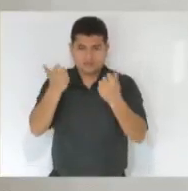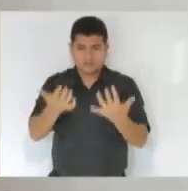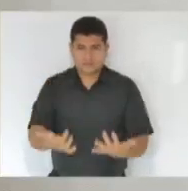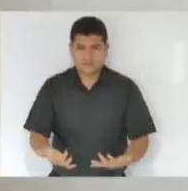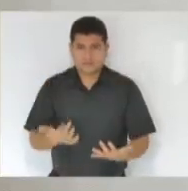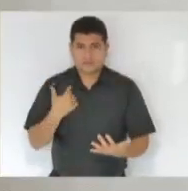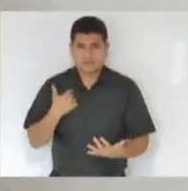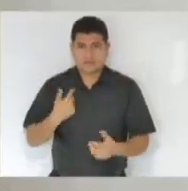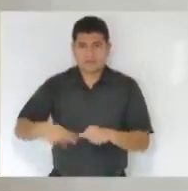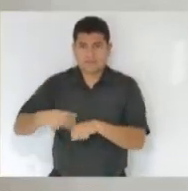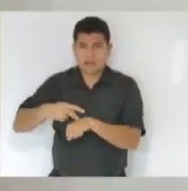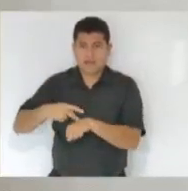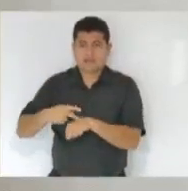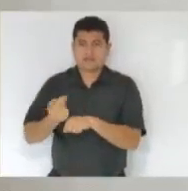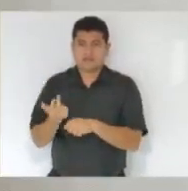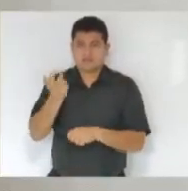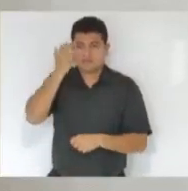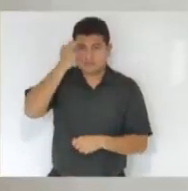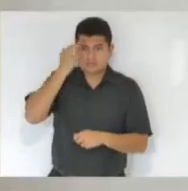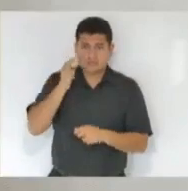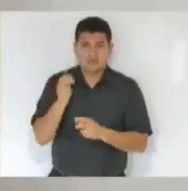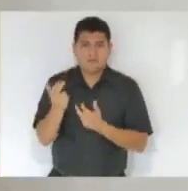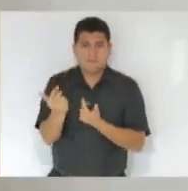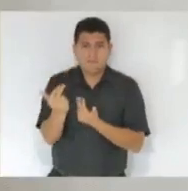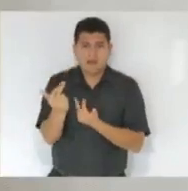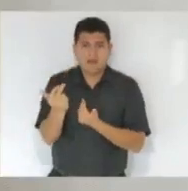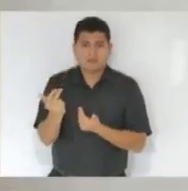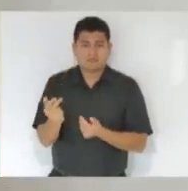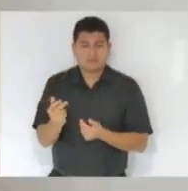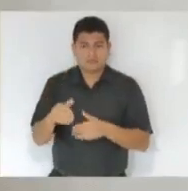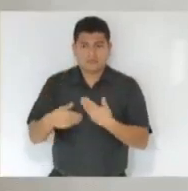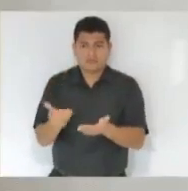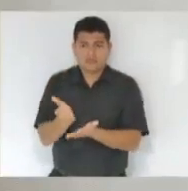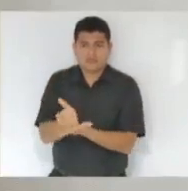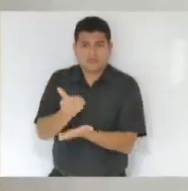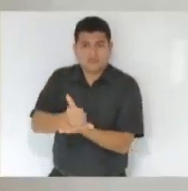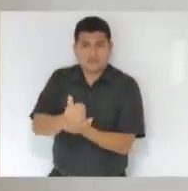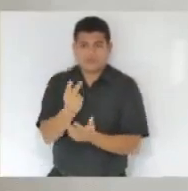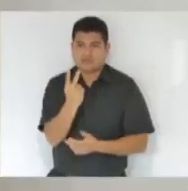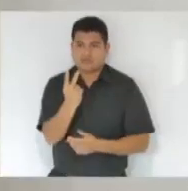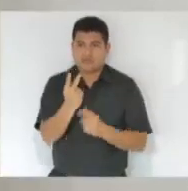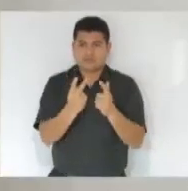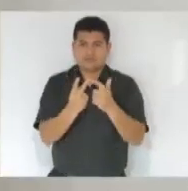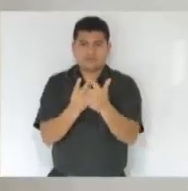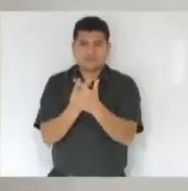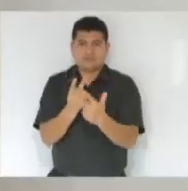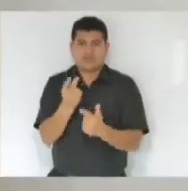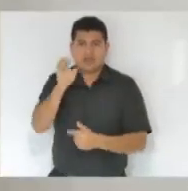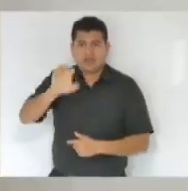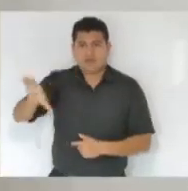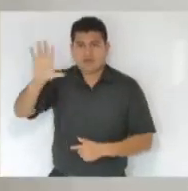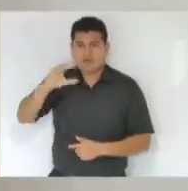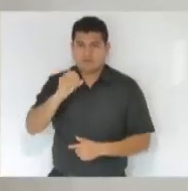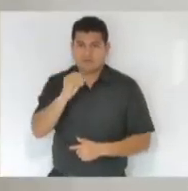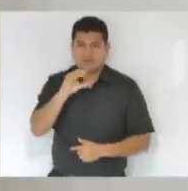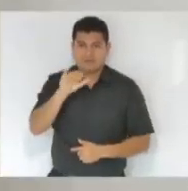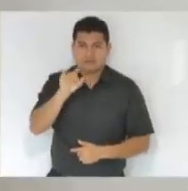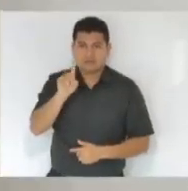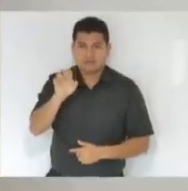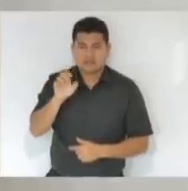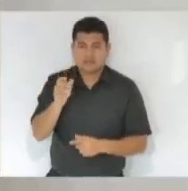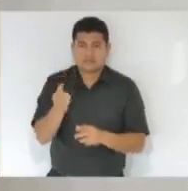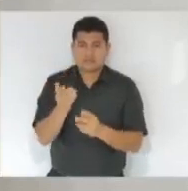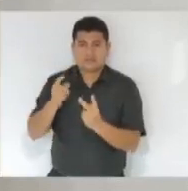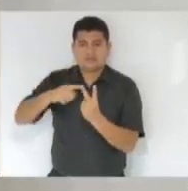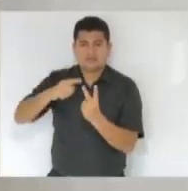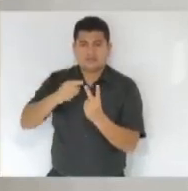países, a mesma cultura, quando foram divididos em dois, entre Europa Ocidental e Europa Oriental, teríamos tido os mesmos resultados.